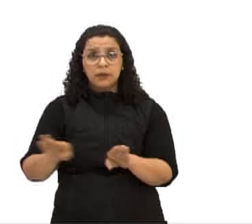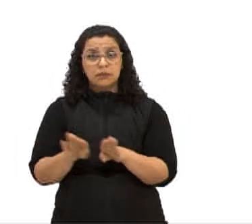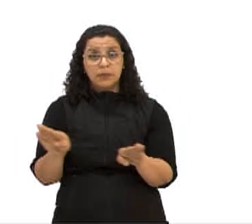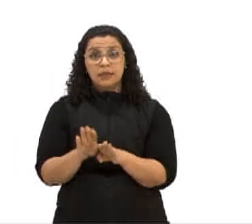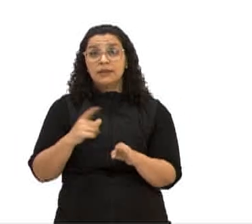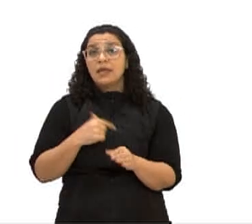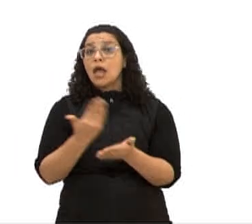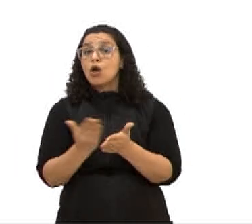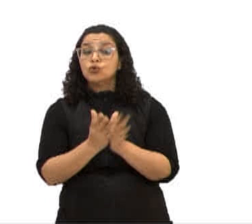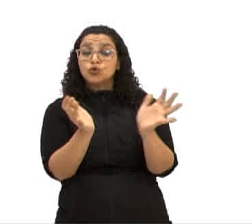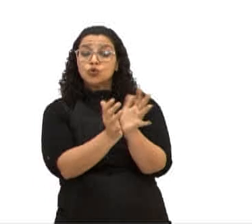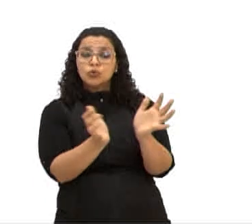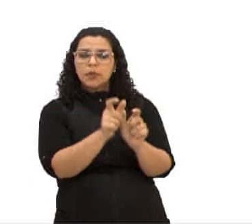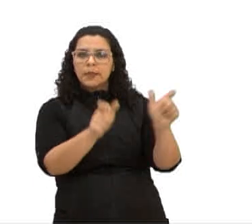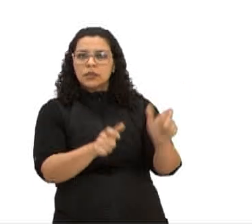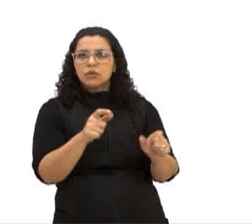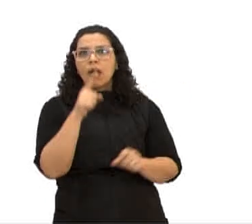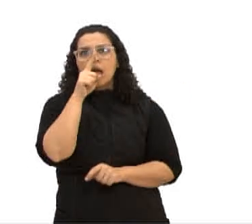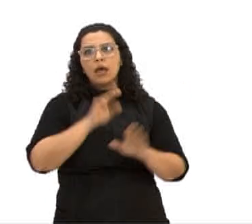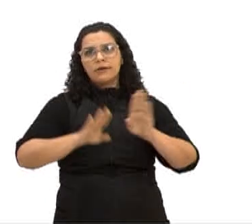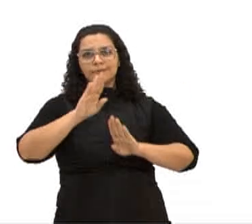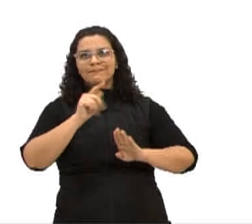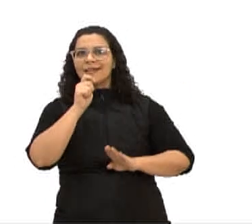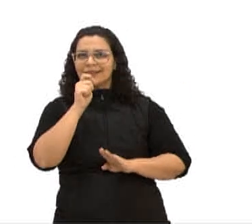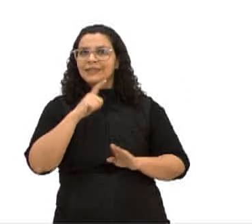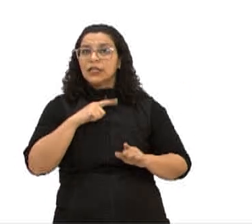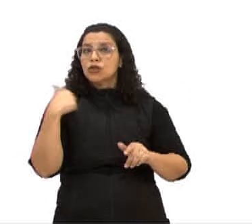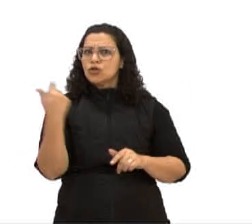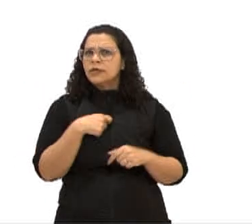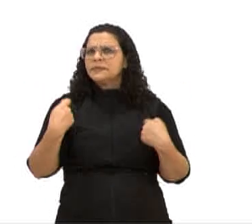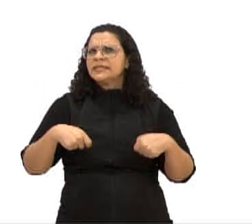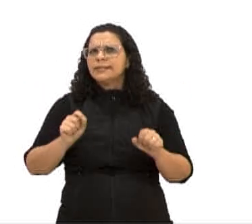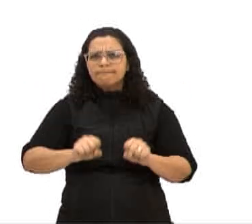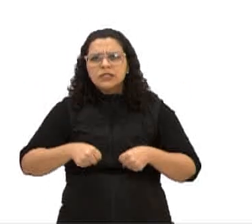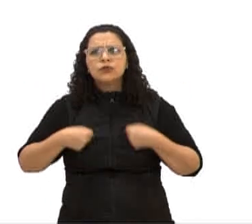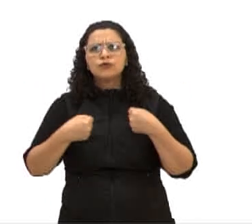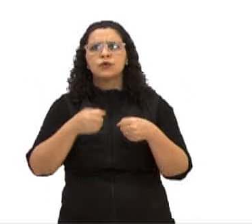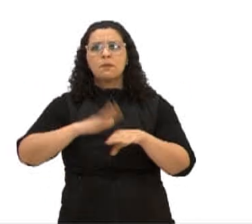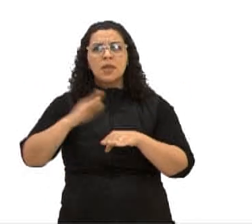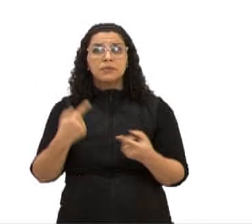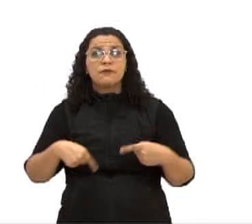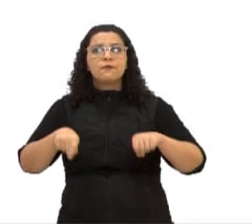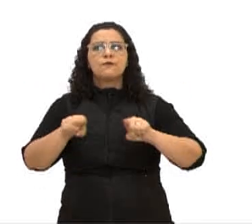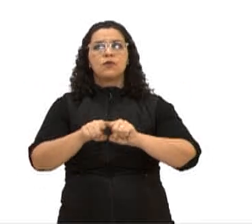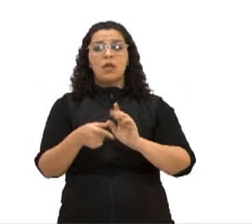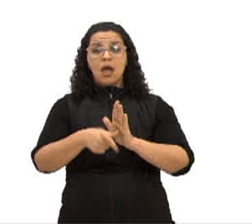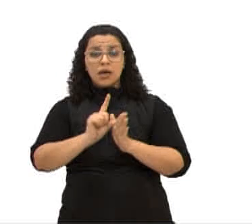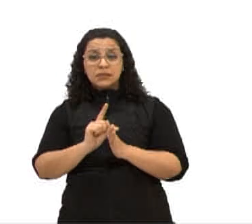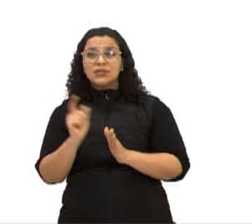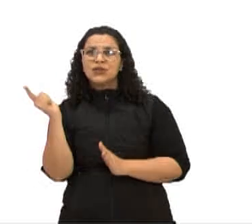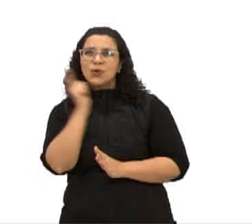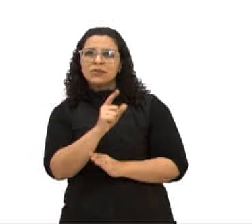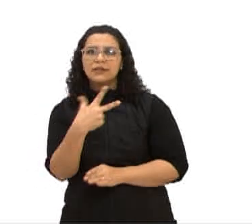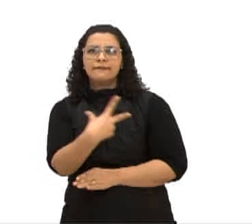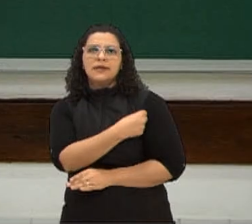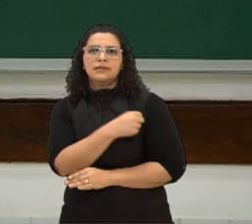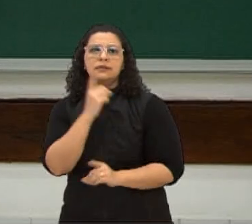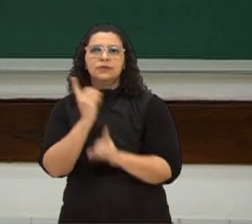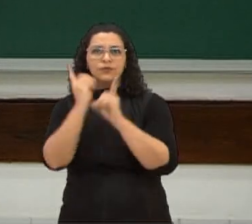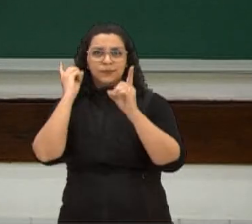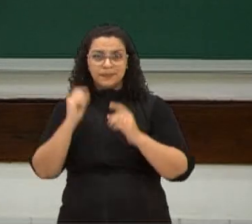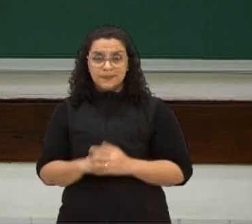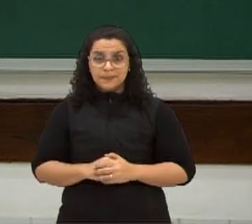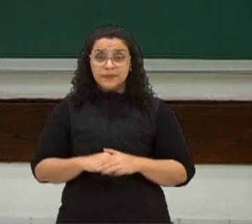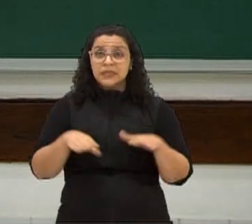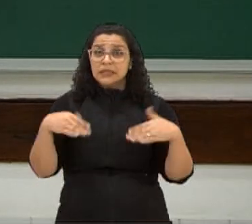que pertencem a grupo de risco. É preciso fazer muito mais para voltarmos antes de uma vacina.